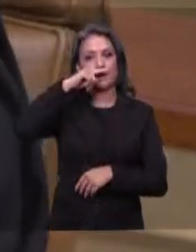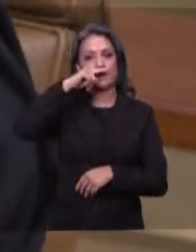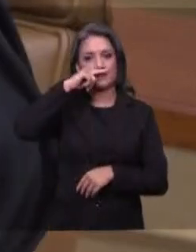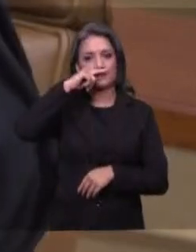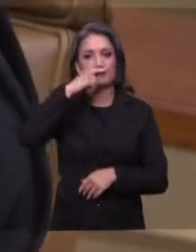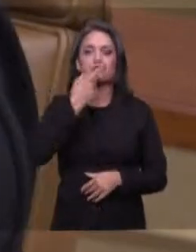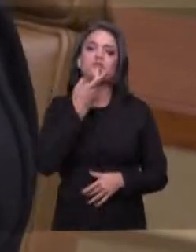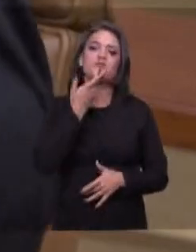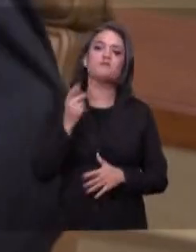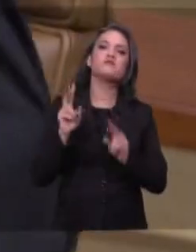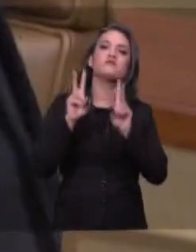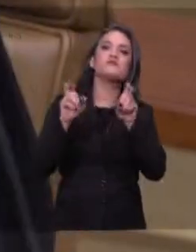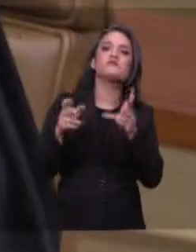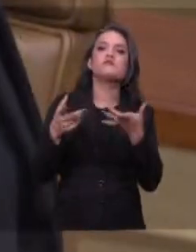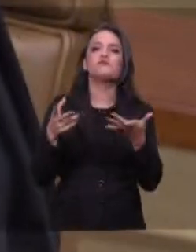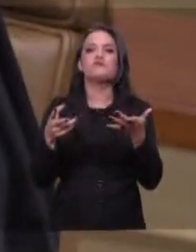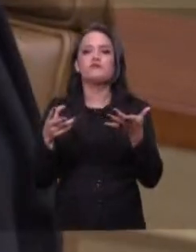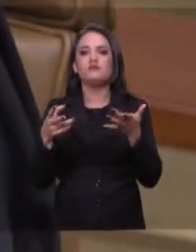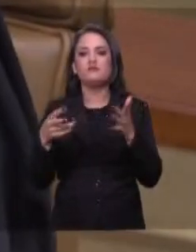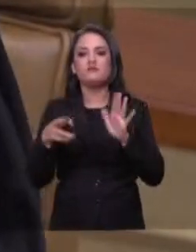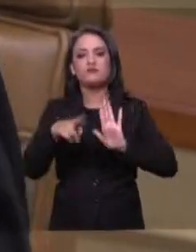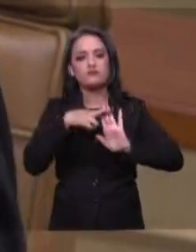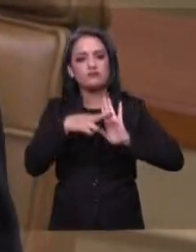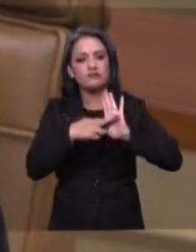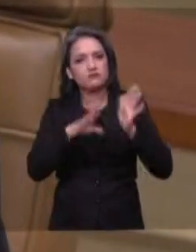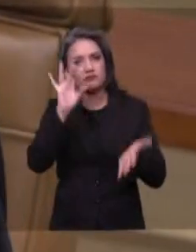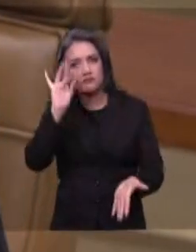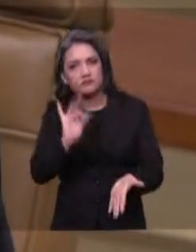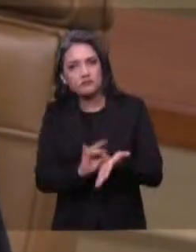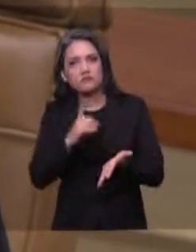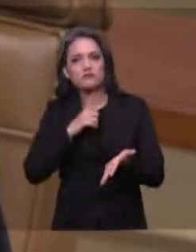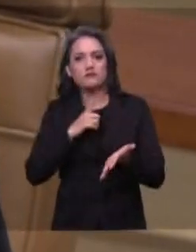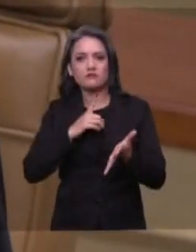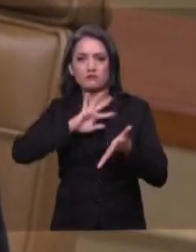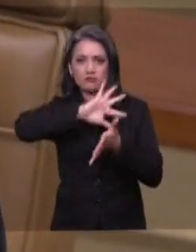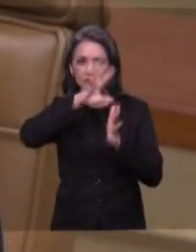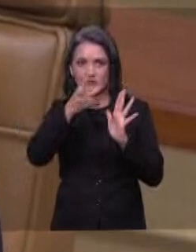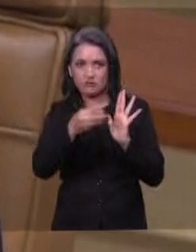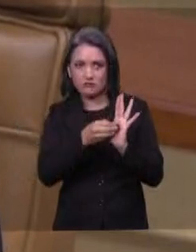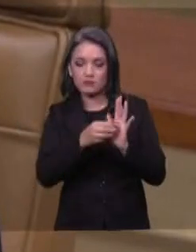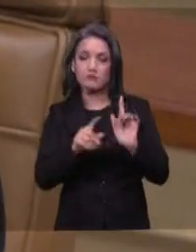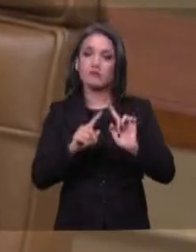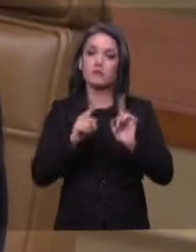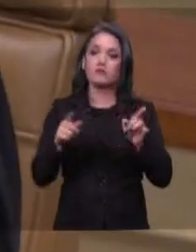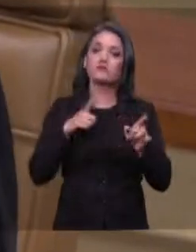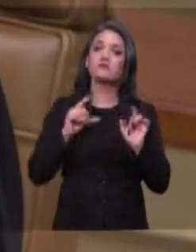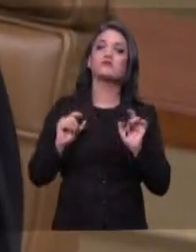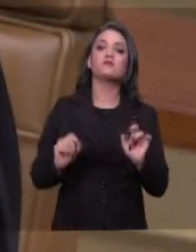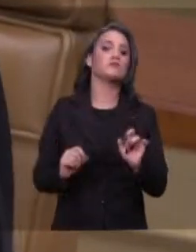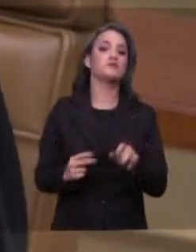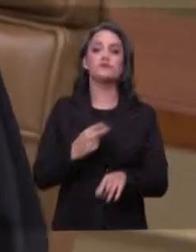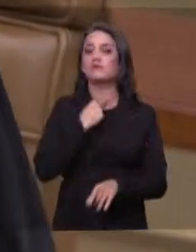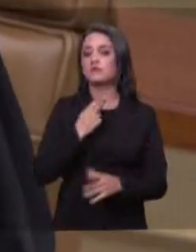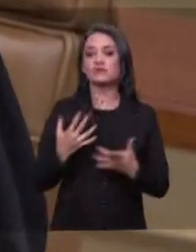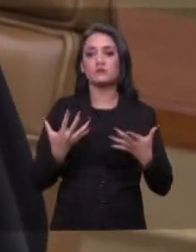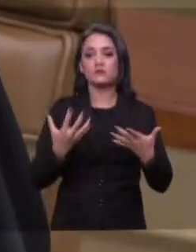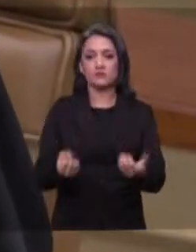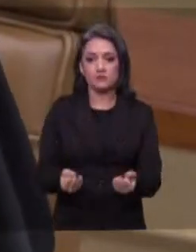Fachin, dizia a respeito à regularização fundiária na Amazônia Legal, mas os pressupostos de não se permitir